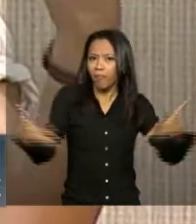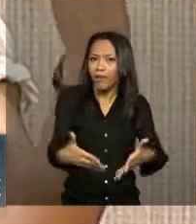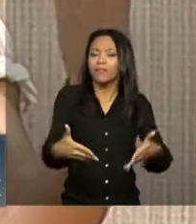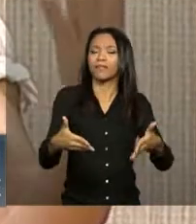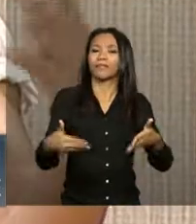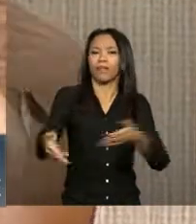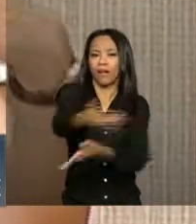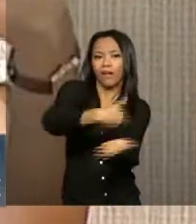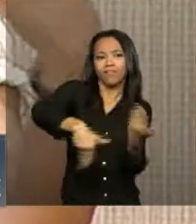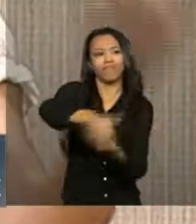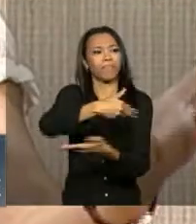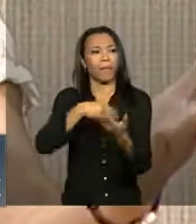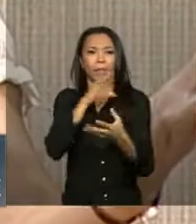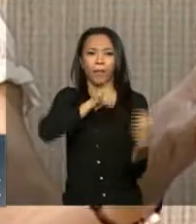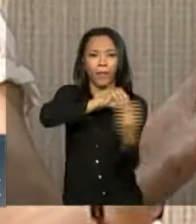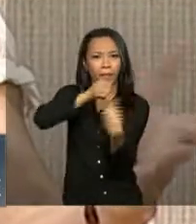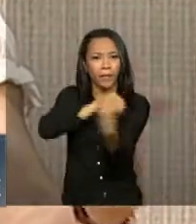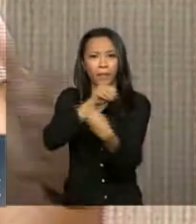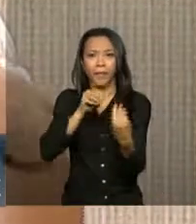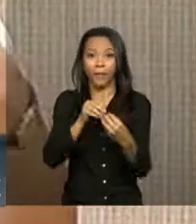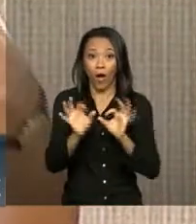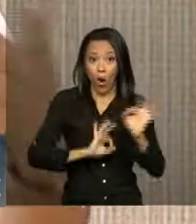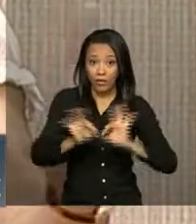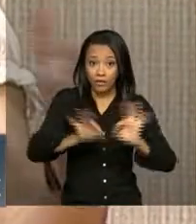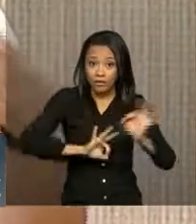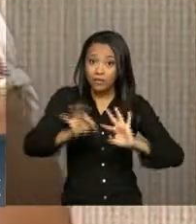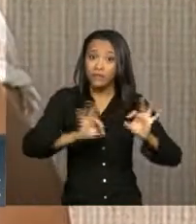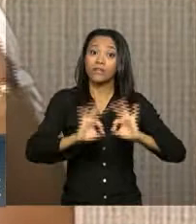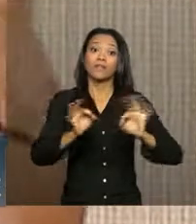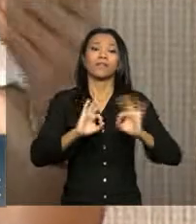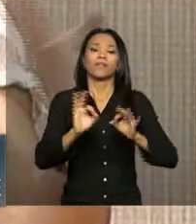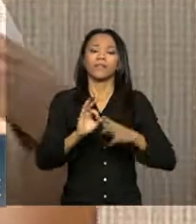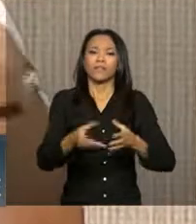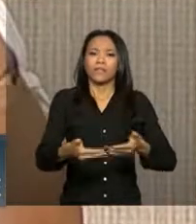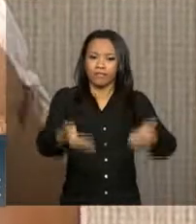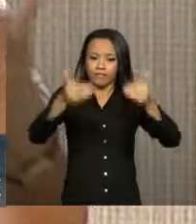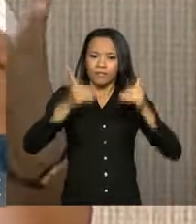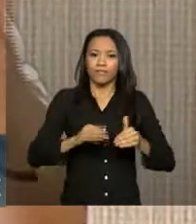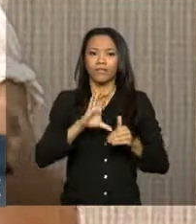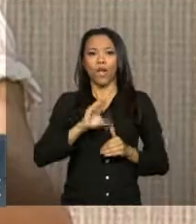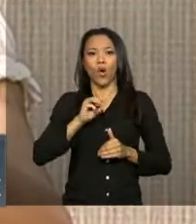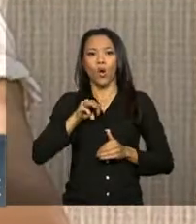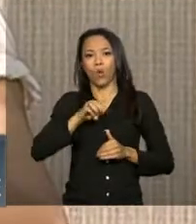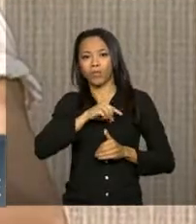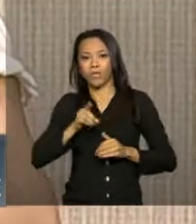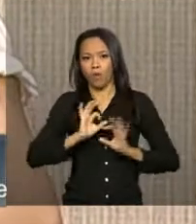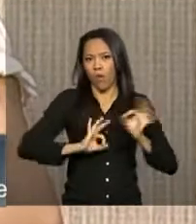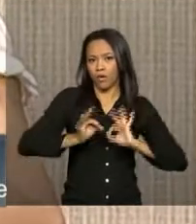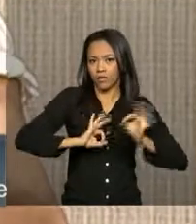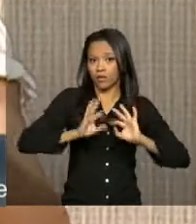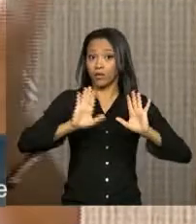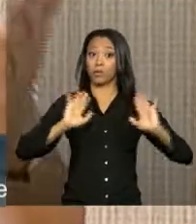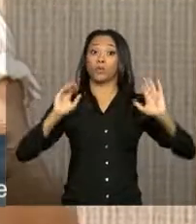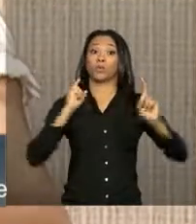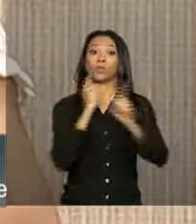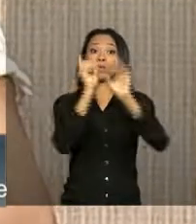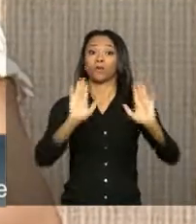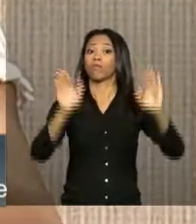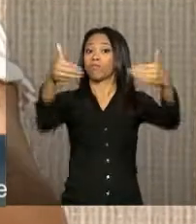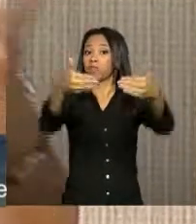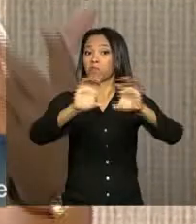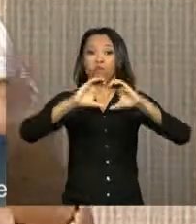os adolescentes participam da comissão organizadora nacional e das comissões estaduais e municipais também né que